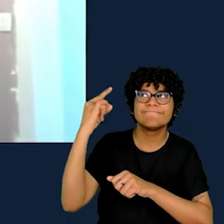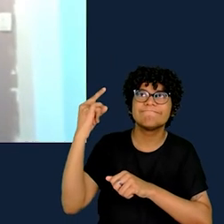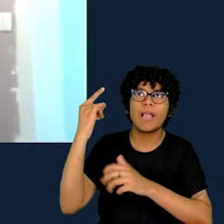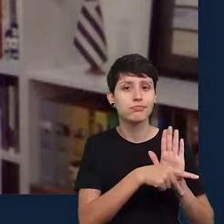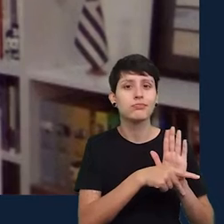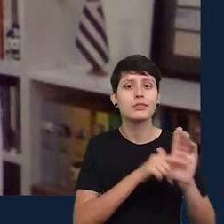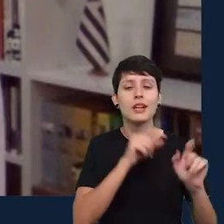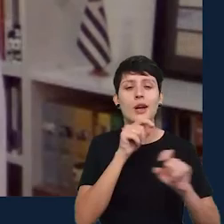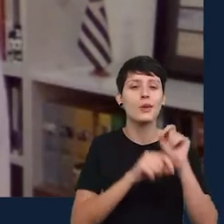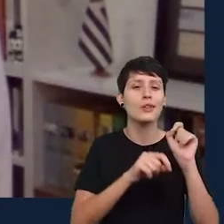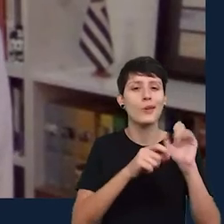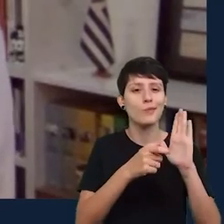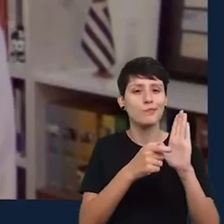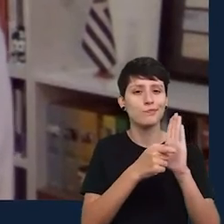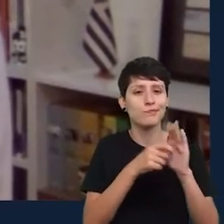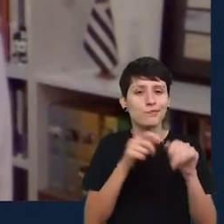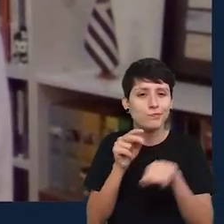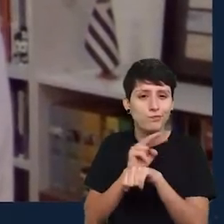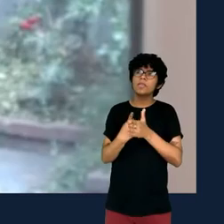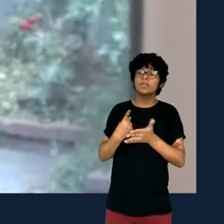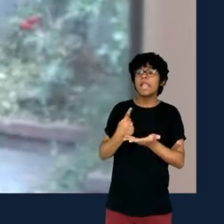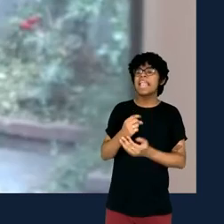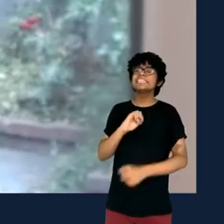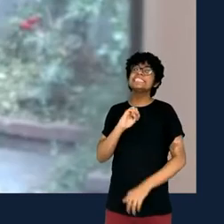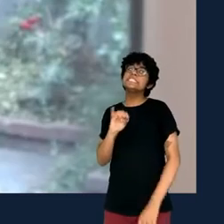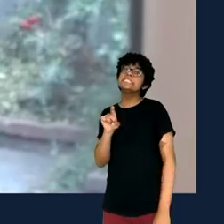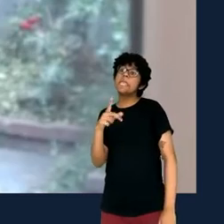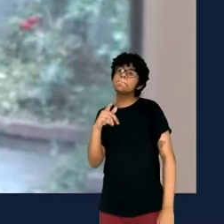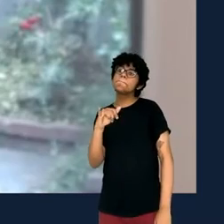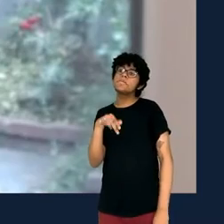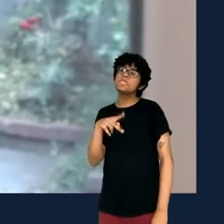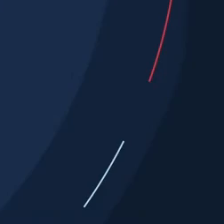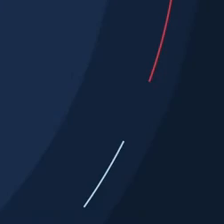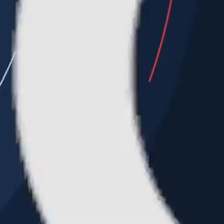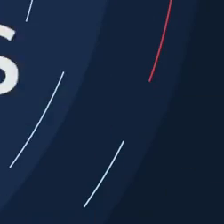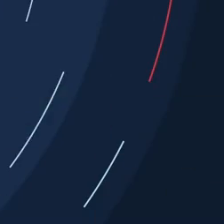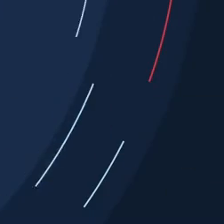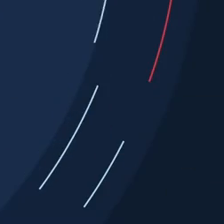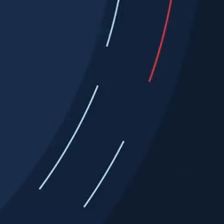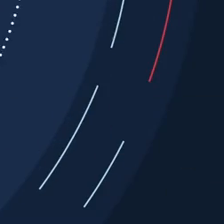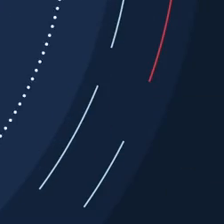Organizações indígenas. E monitoramento de políticos brasileiros. That would be fantastic.